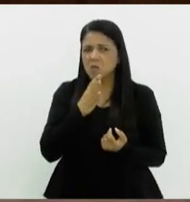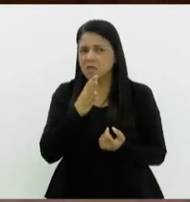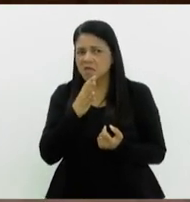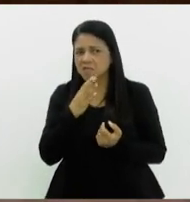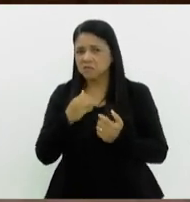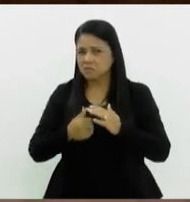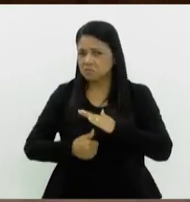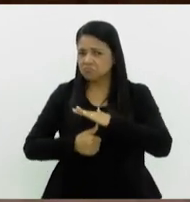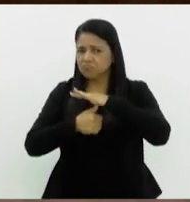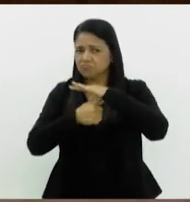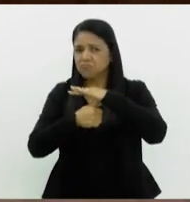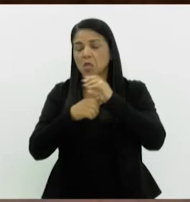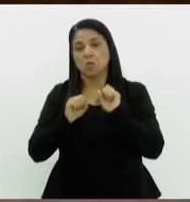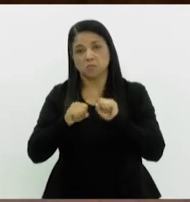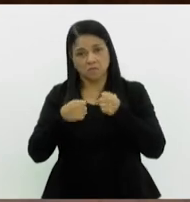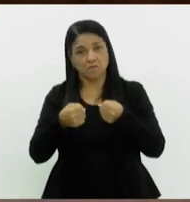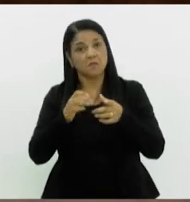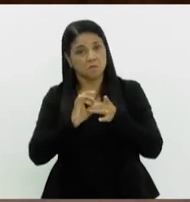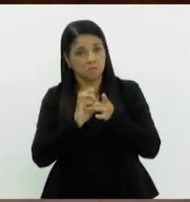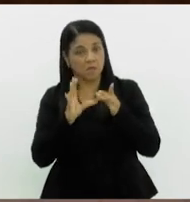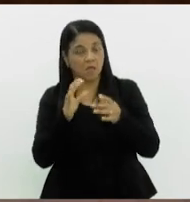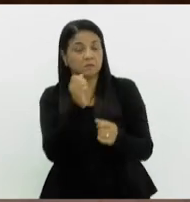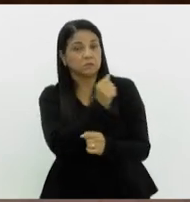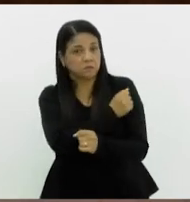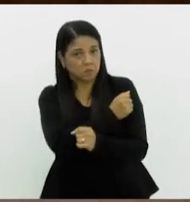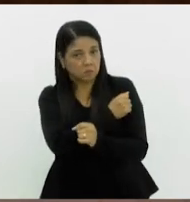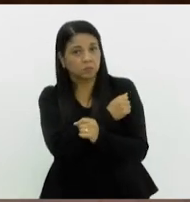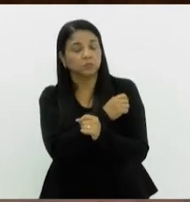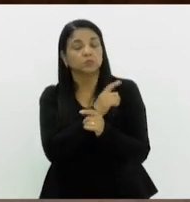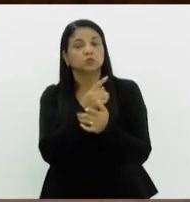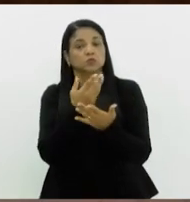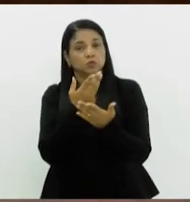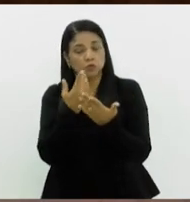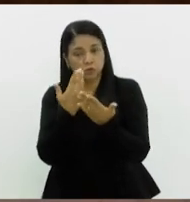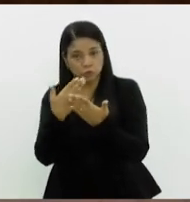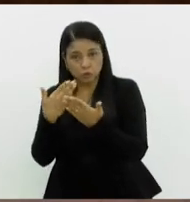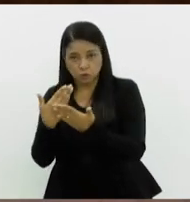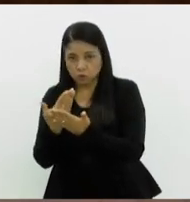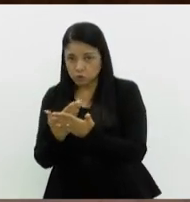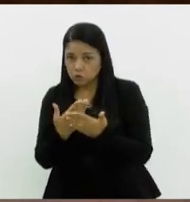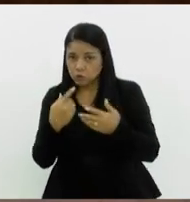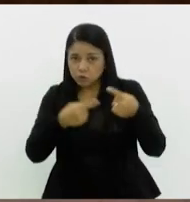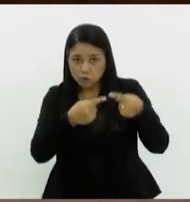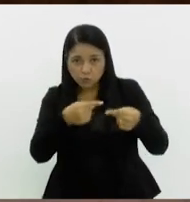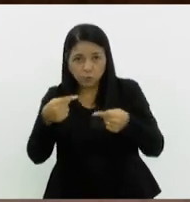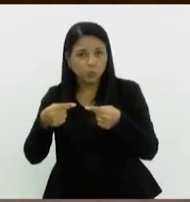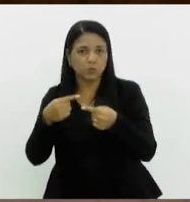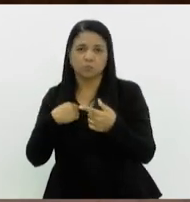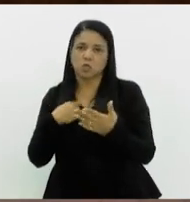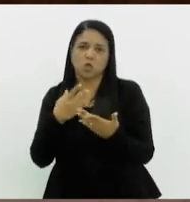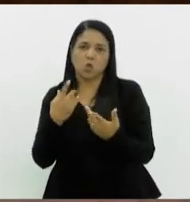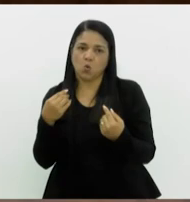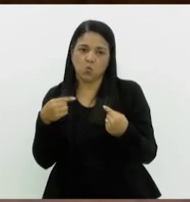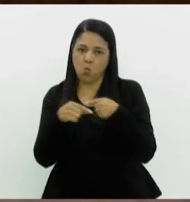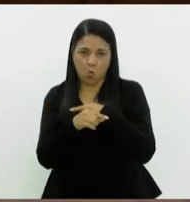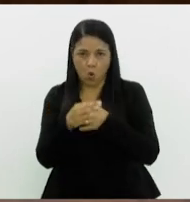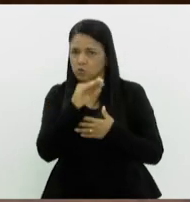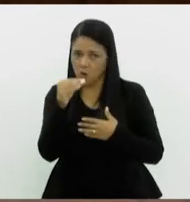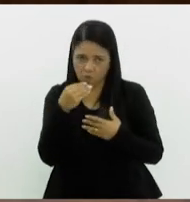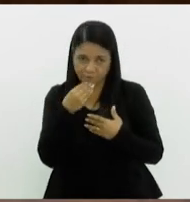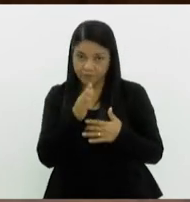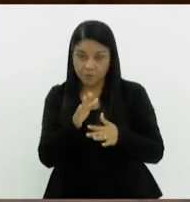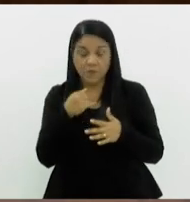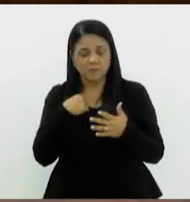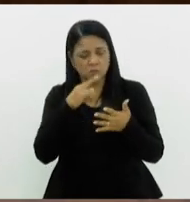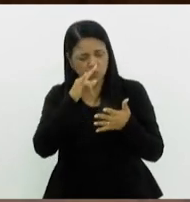no modo geral, defendo até que os estudantes discutam aquilo que eu não concordo, isso é óbvio. Mas eu estive dando uma olhada